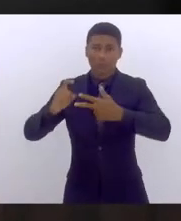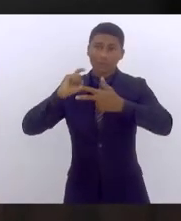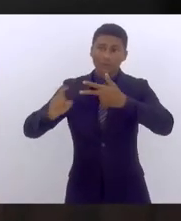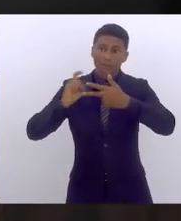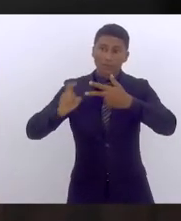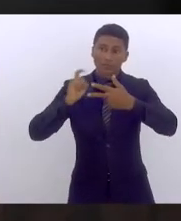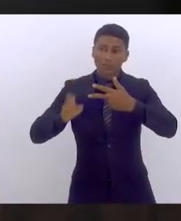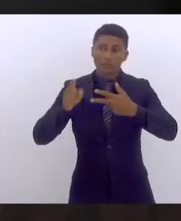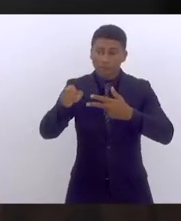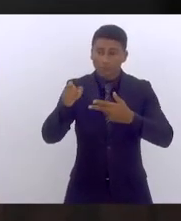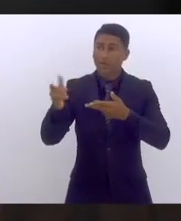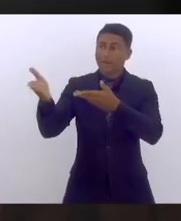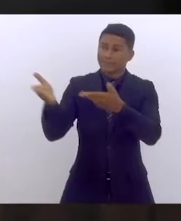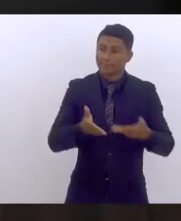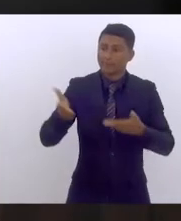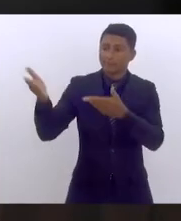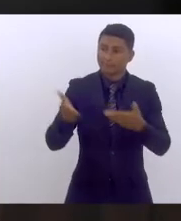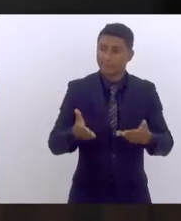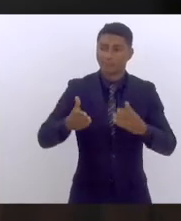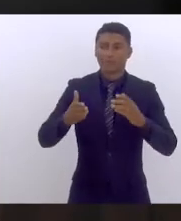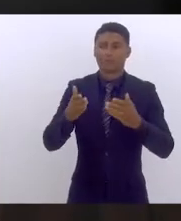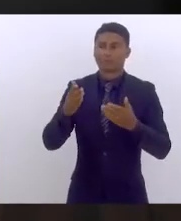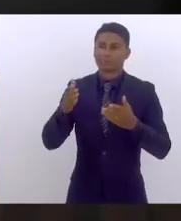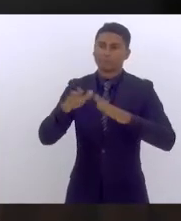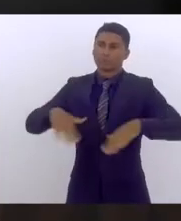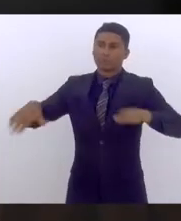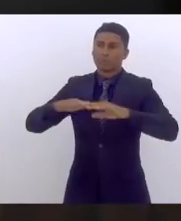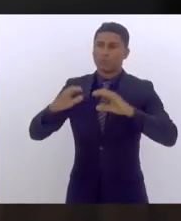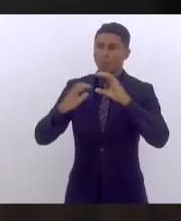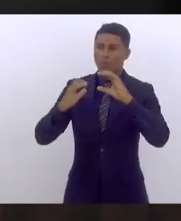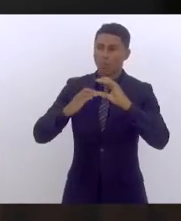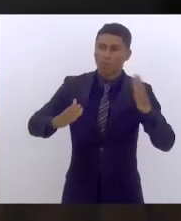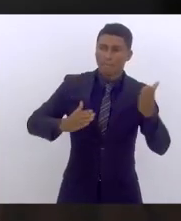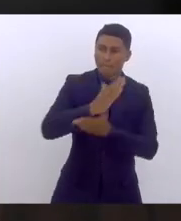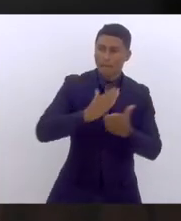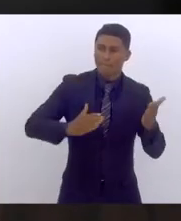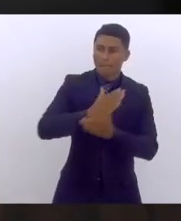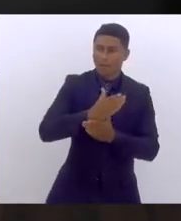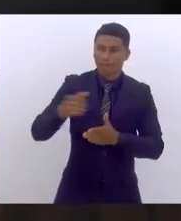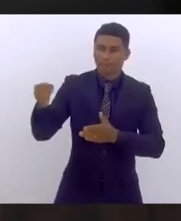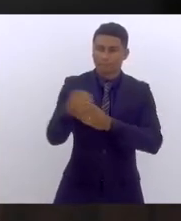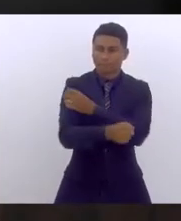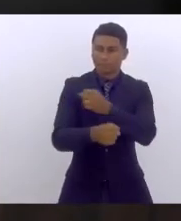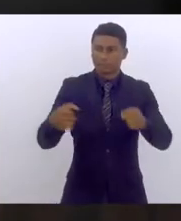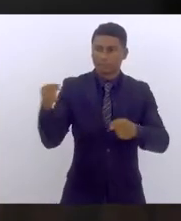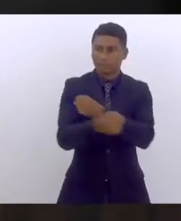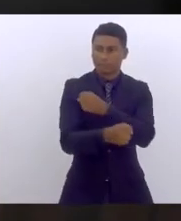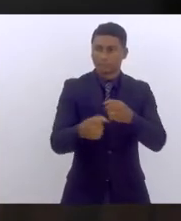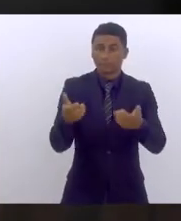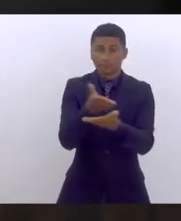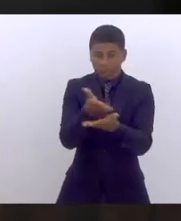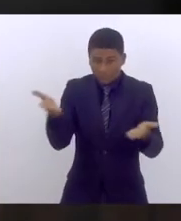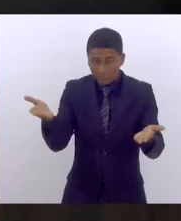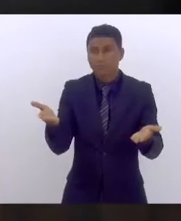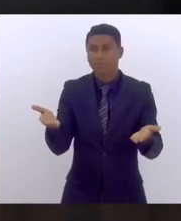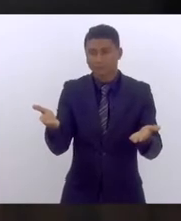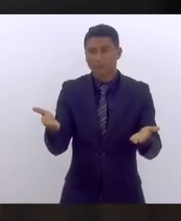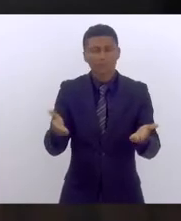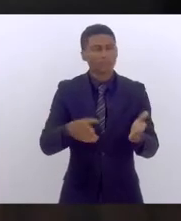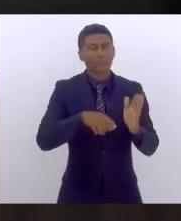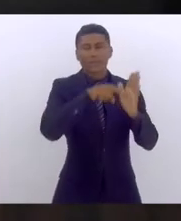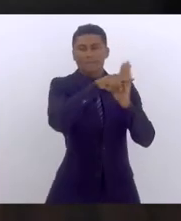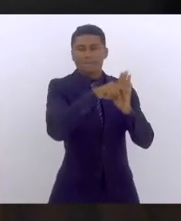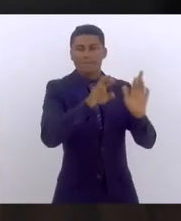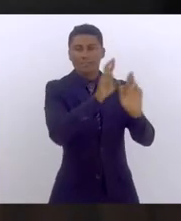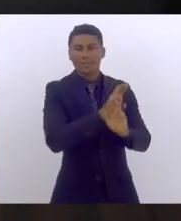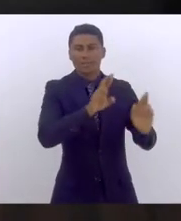a convocar todos os aprovados do concurso público para movimentar, para movimento de cargo investigador